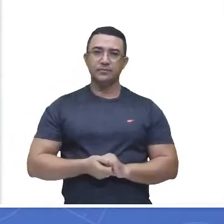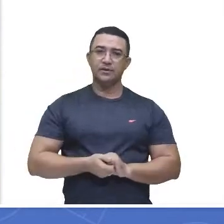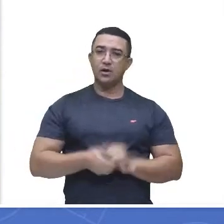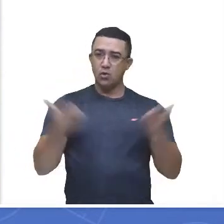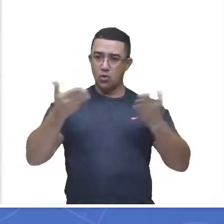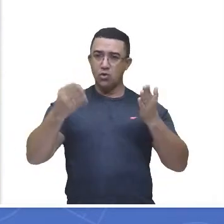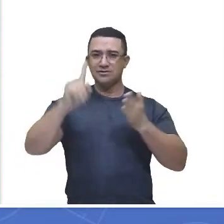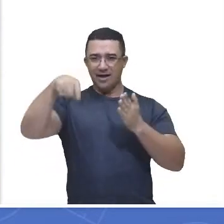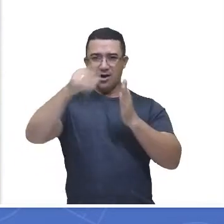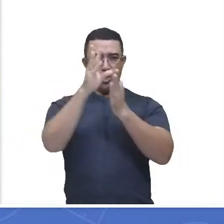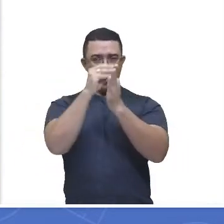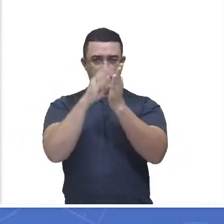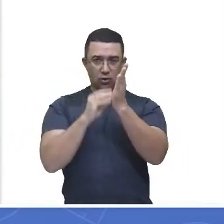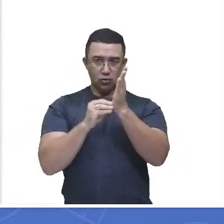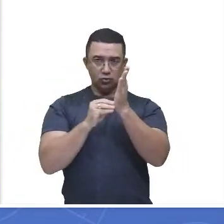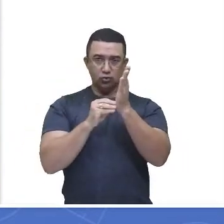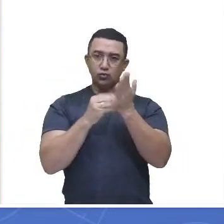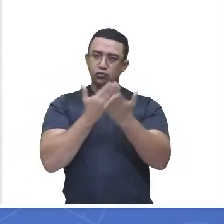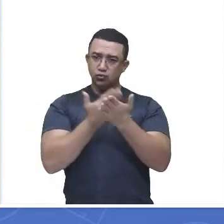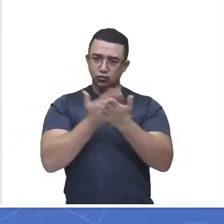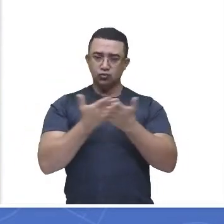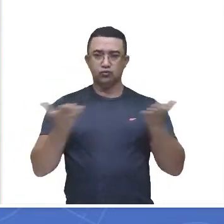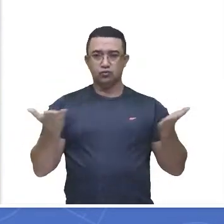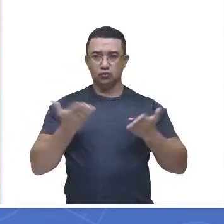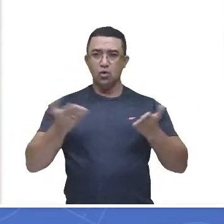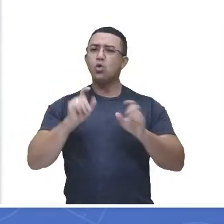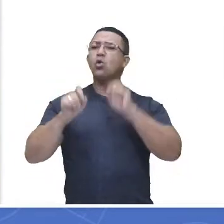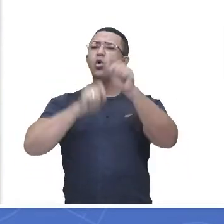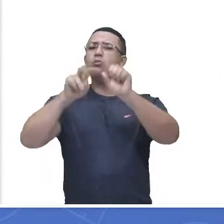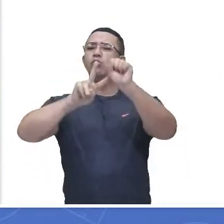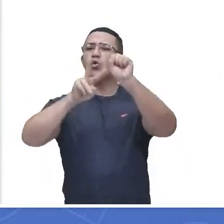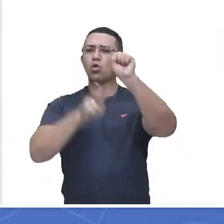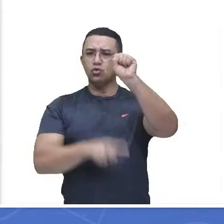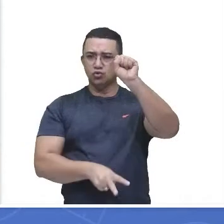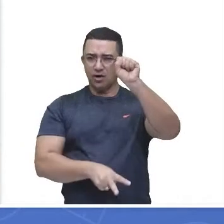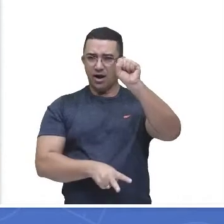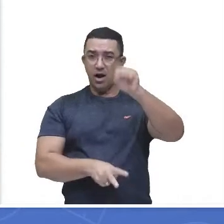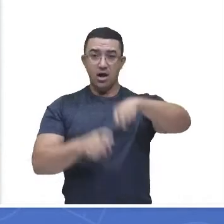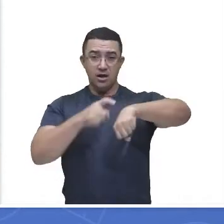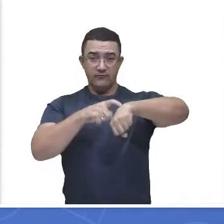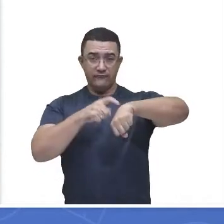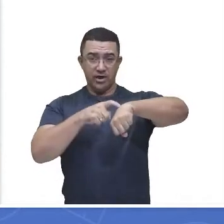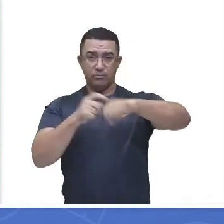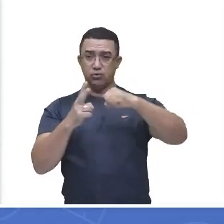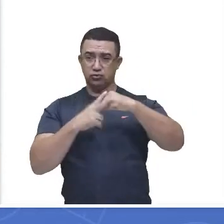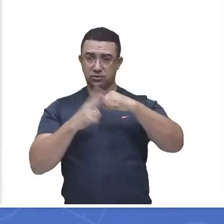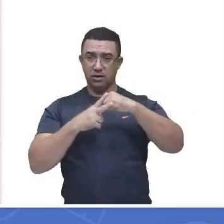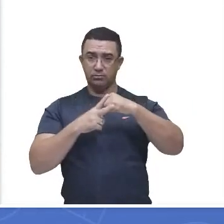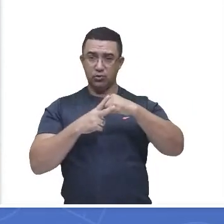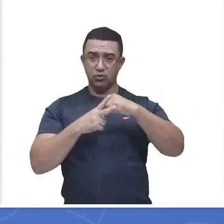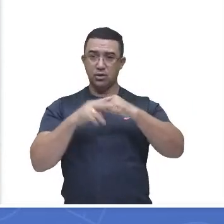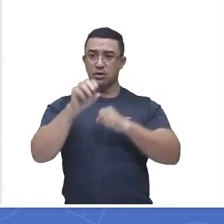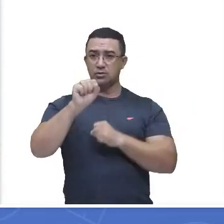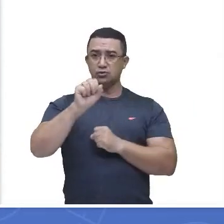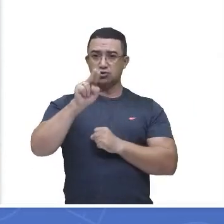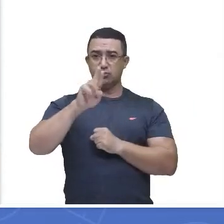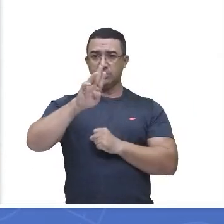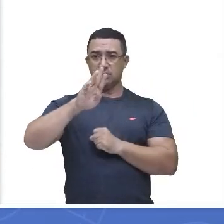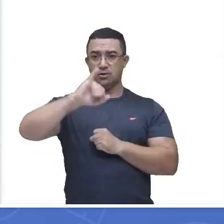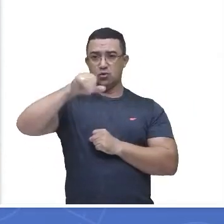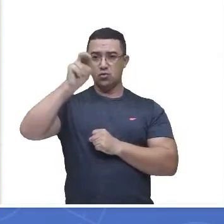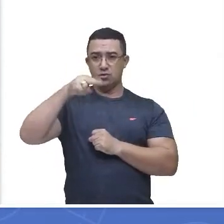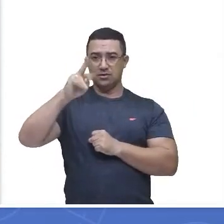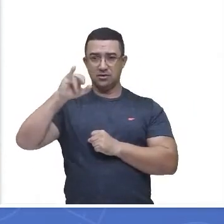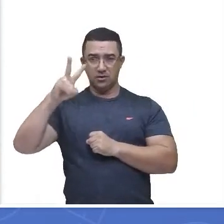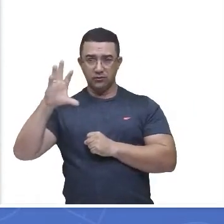hoje. Vamos ver então como nós podemos conjugar verbos nesse tempo verbal, lembrando a vocês,